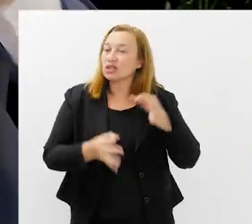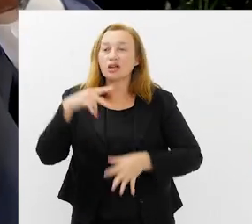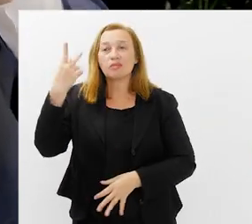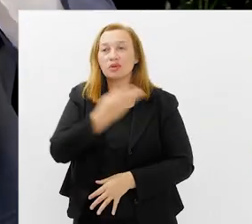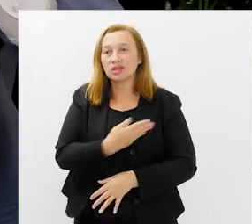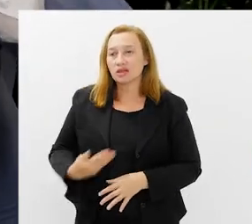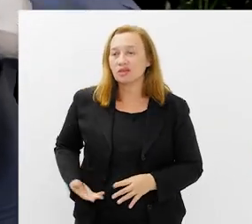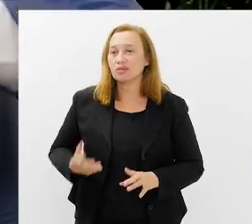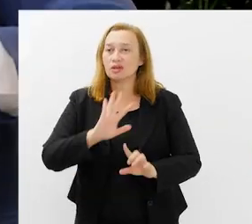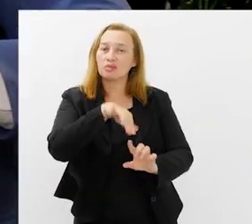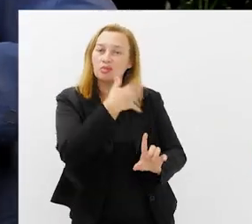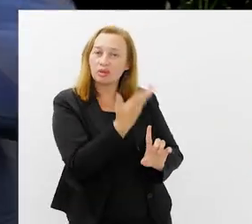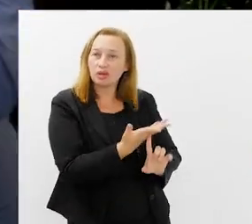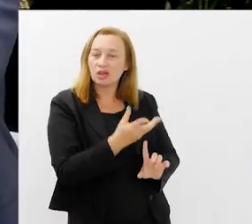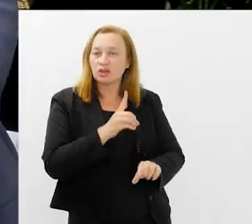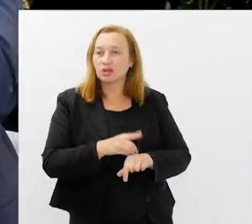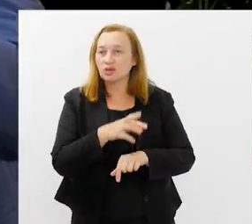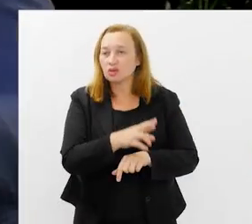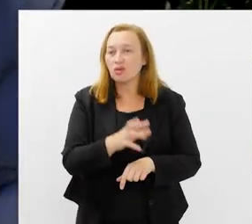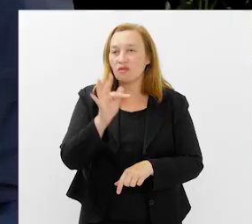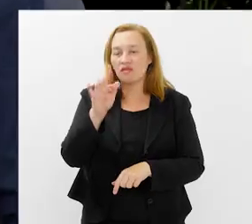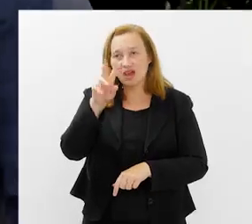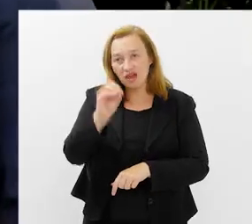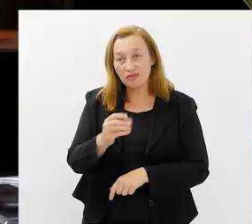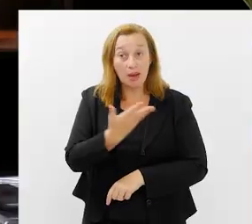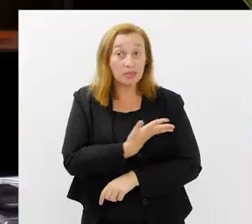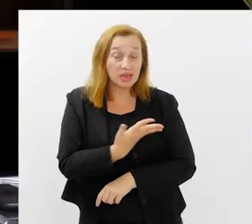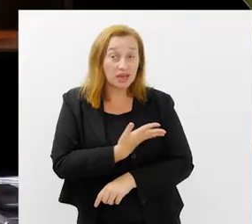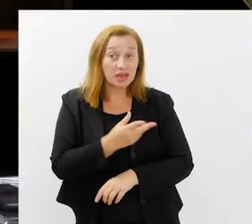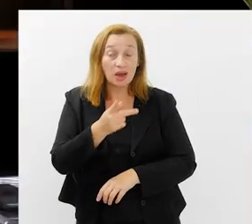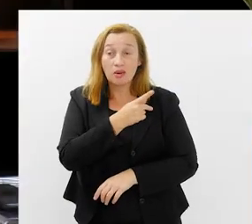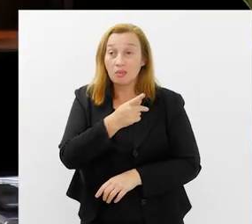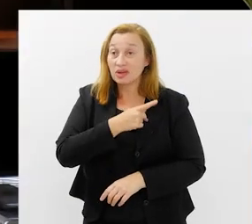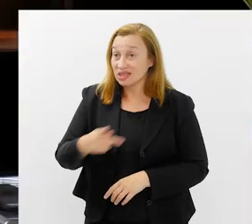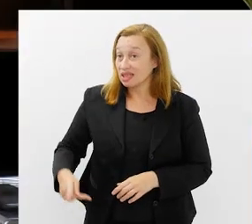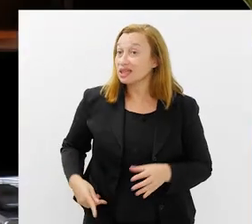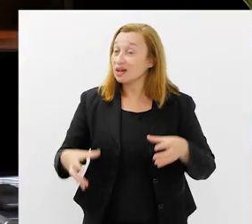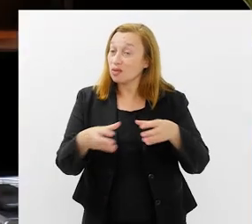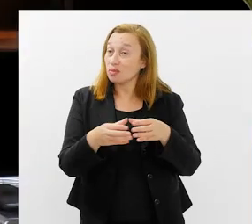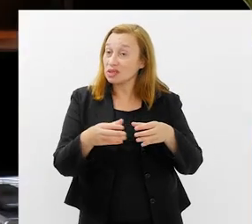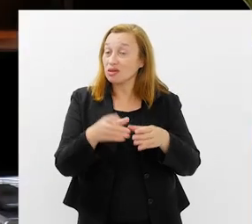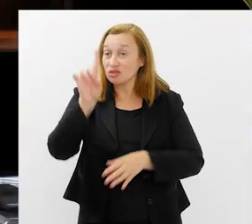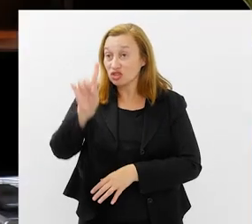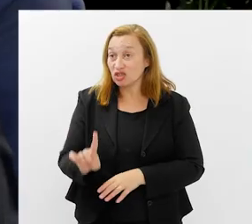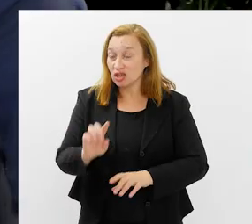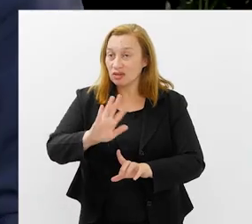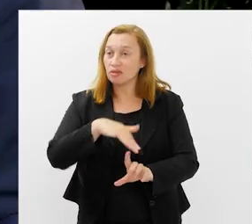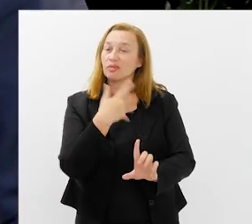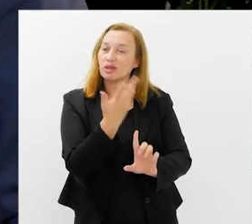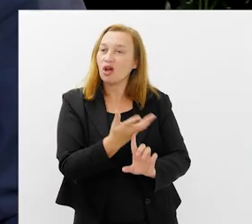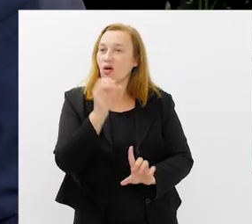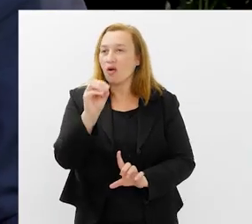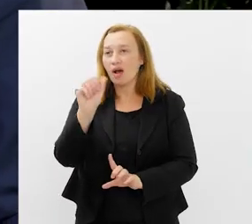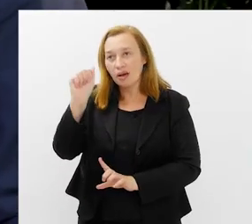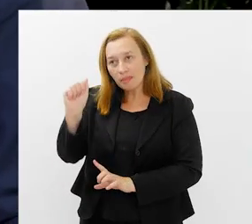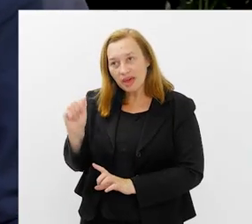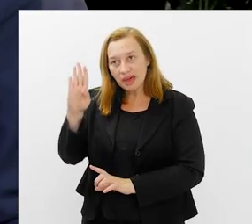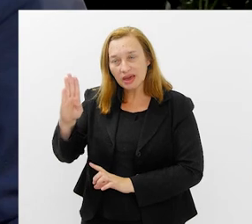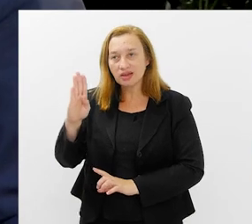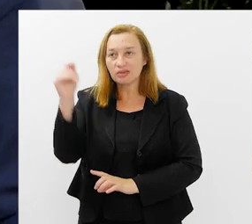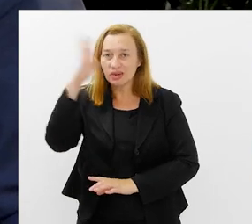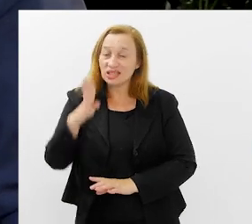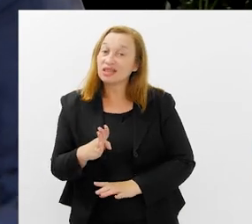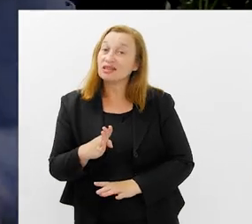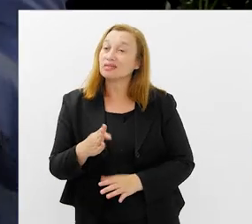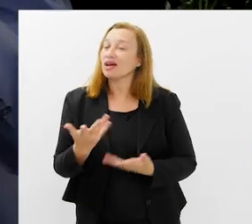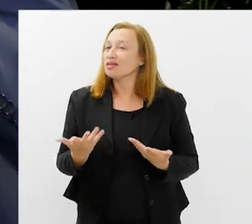nas políticas públicas de meio ambiente, meu colega, doutor Flávio Ahmed, que é o presidente da Comissão de Direito Ambiental da Ordem dos